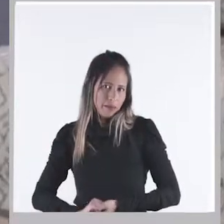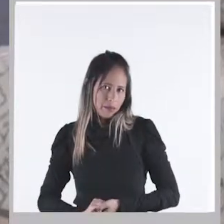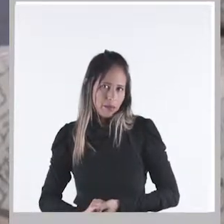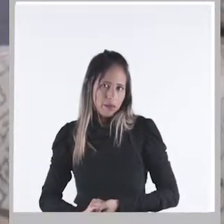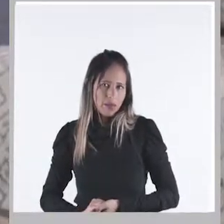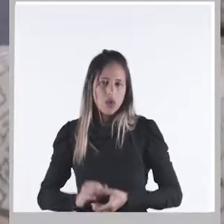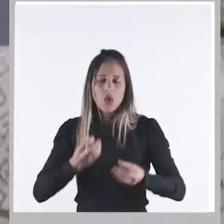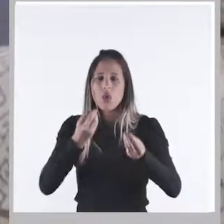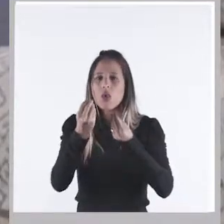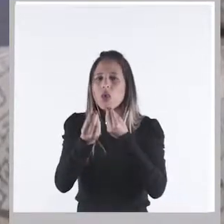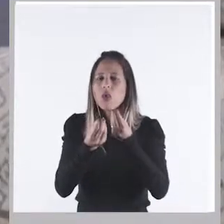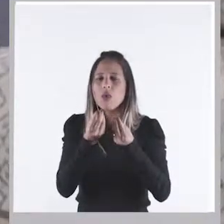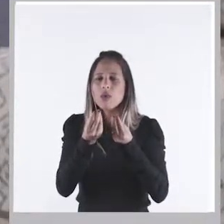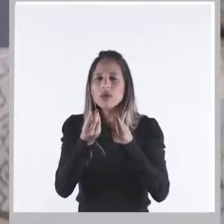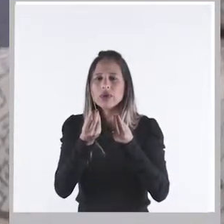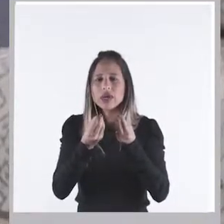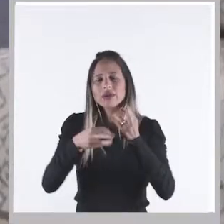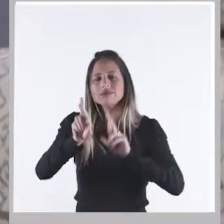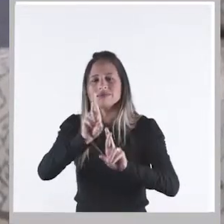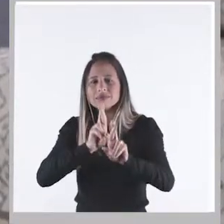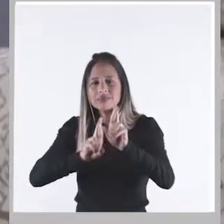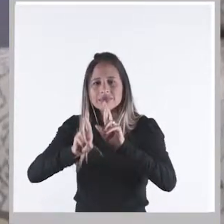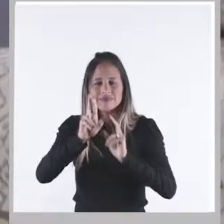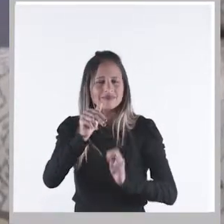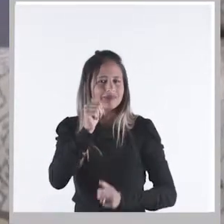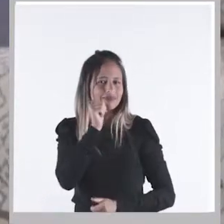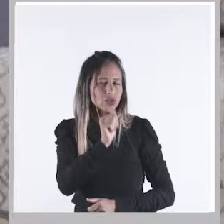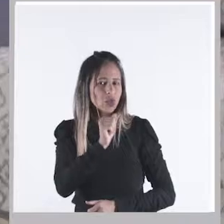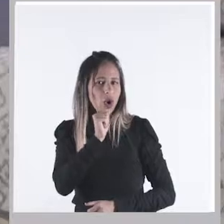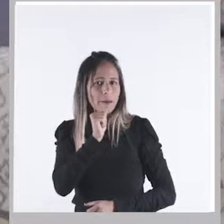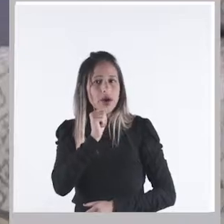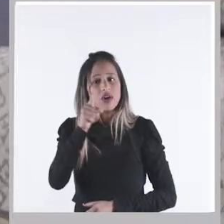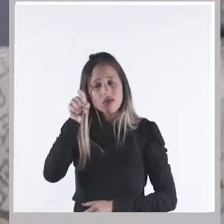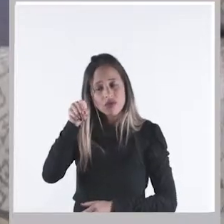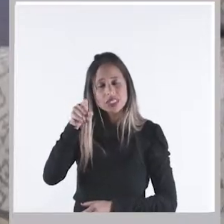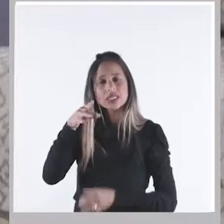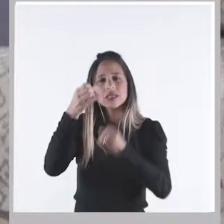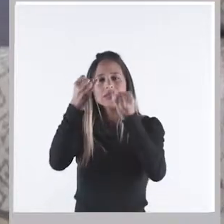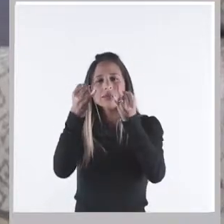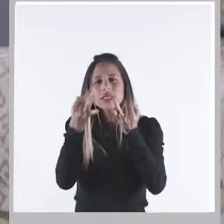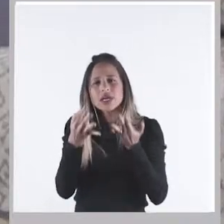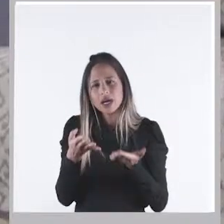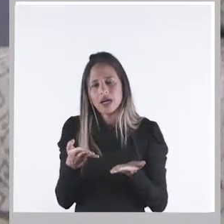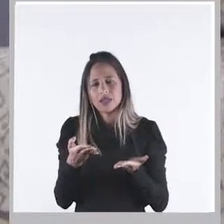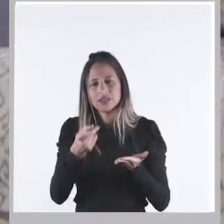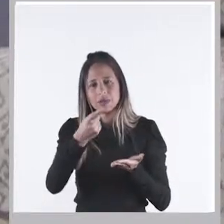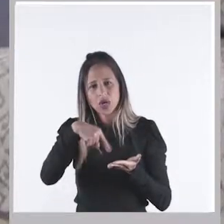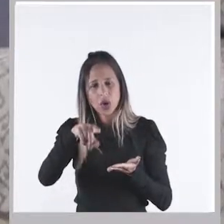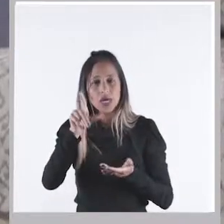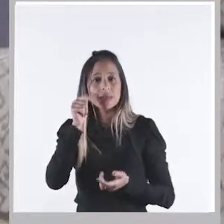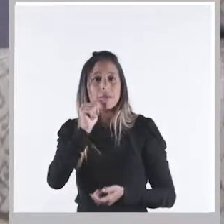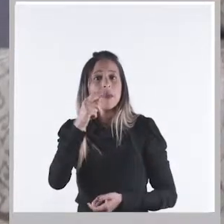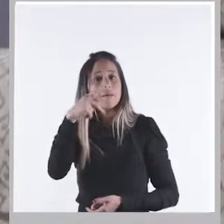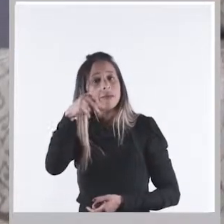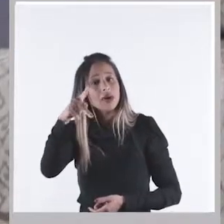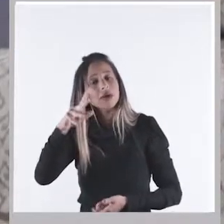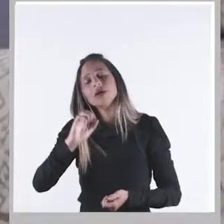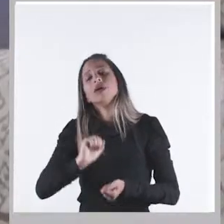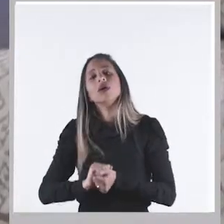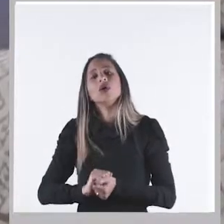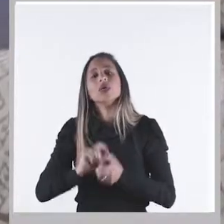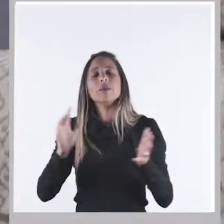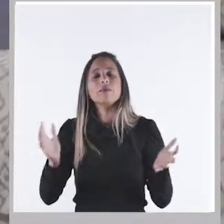como era a vida com ela, né? De como era ela. Eu gostaria que você nos contasse um pouco sobre ela e o que